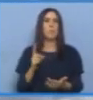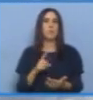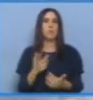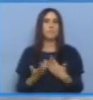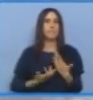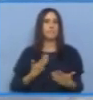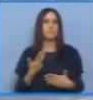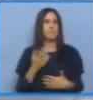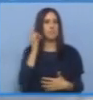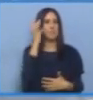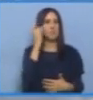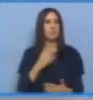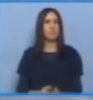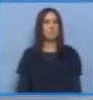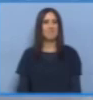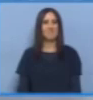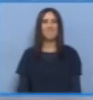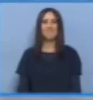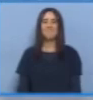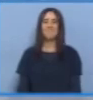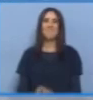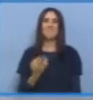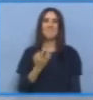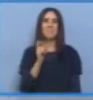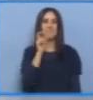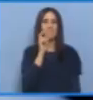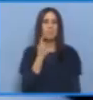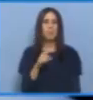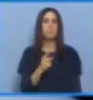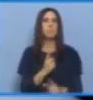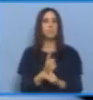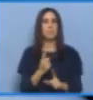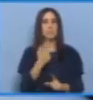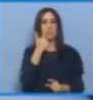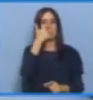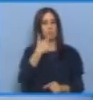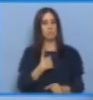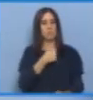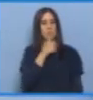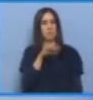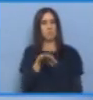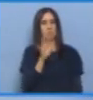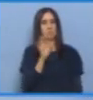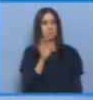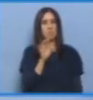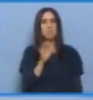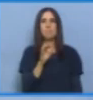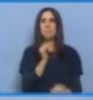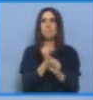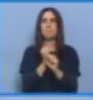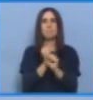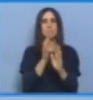até num espírito de aventura. Sim, estamos a solidificar, porque uma pessoa que toma a decisão de largar o seu